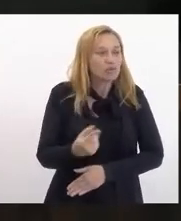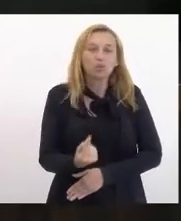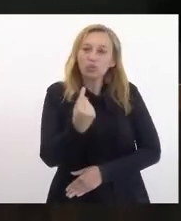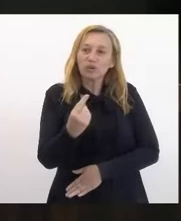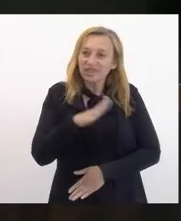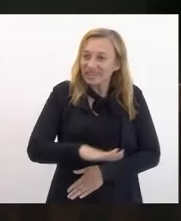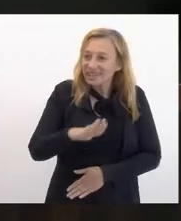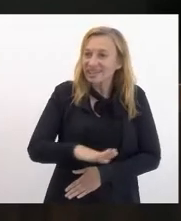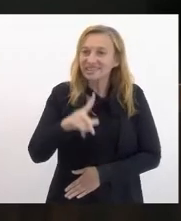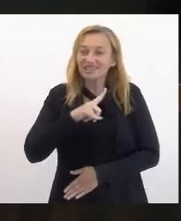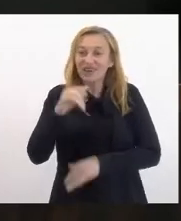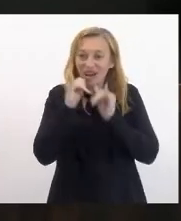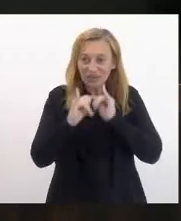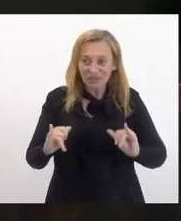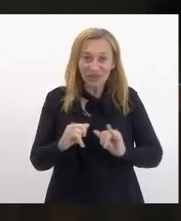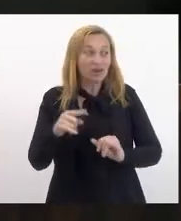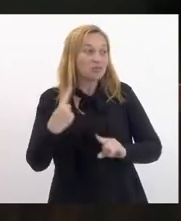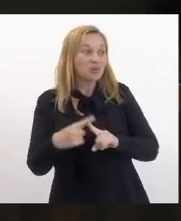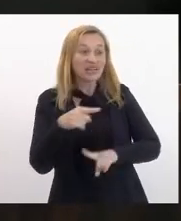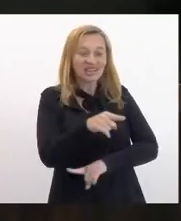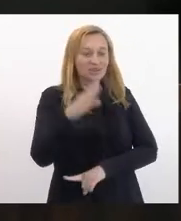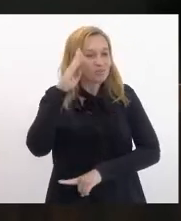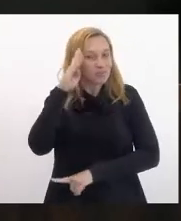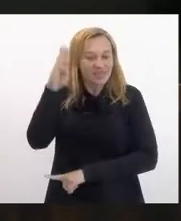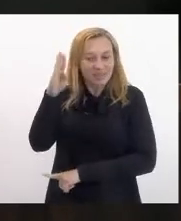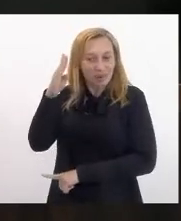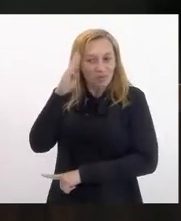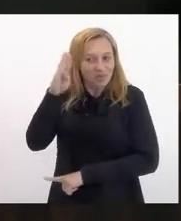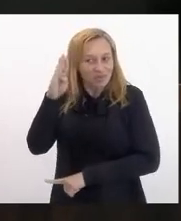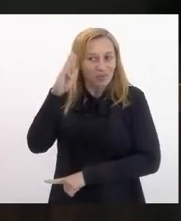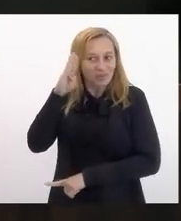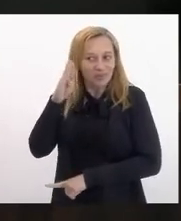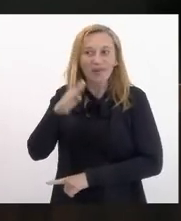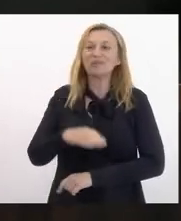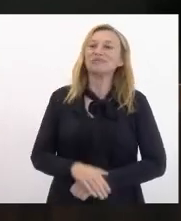estiver, a gente tem que anunciar, porque eles são prioridades das prioridades.